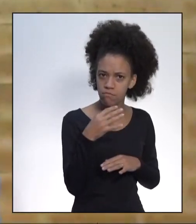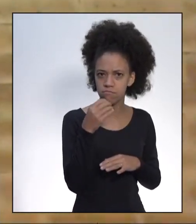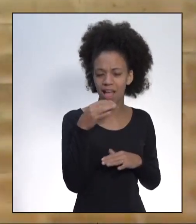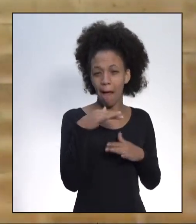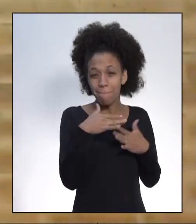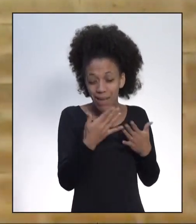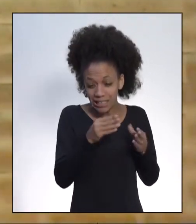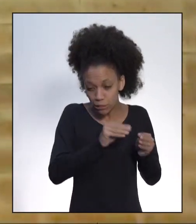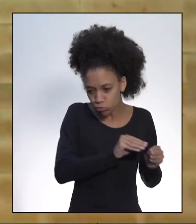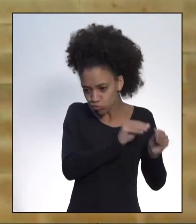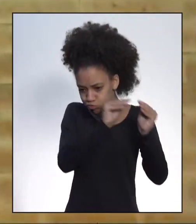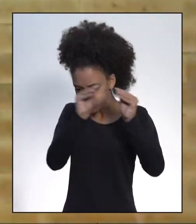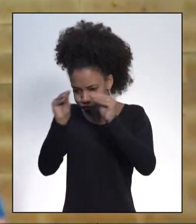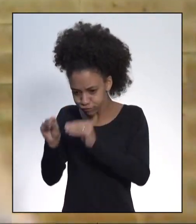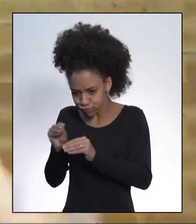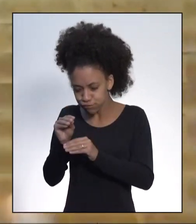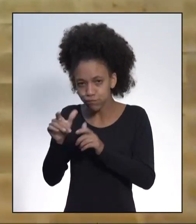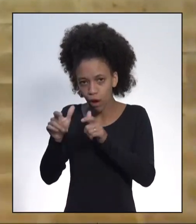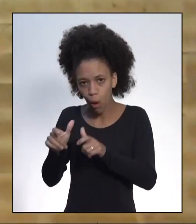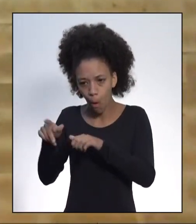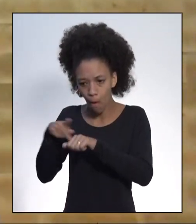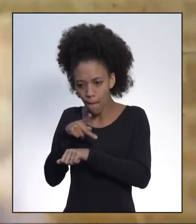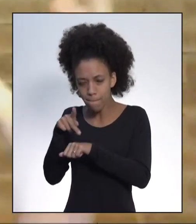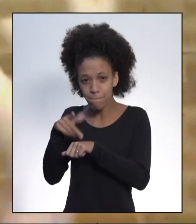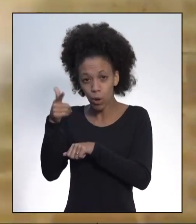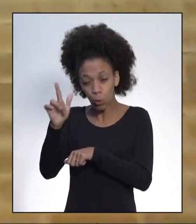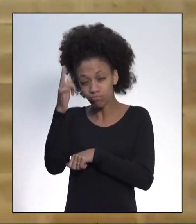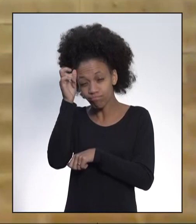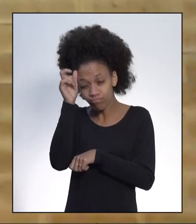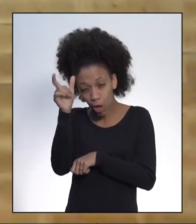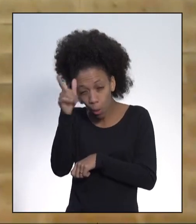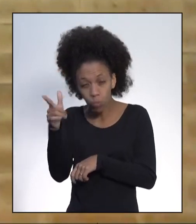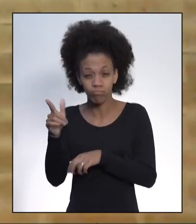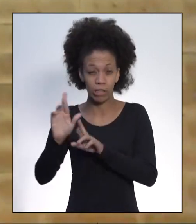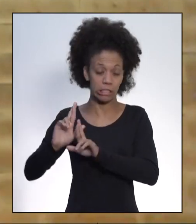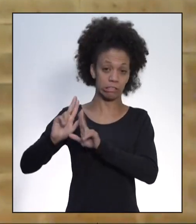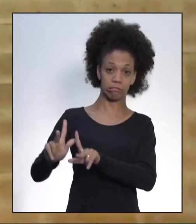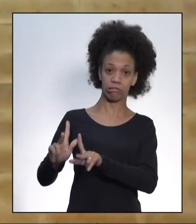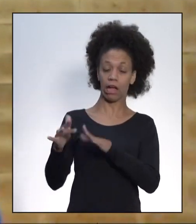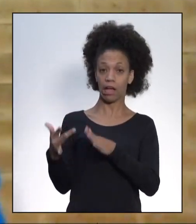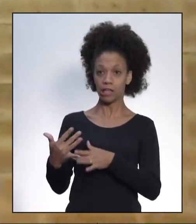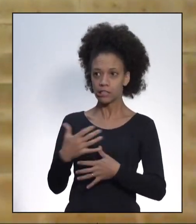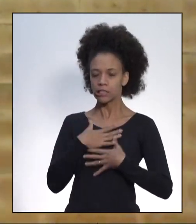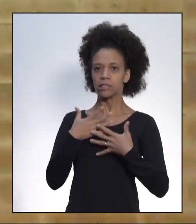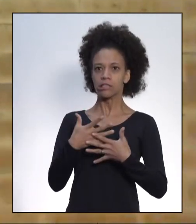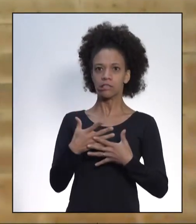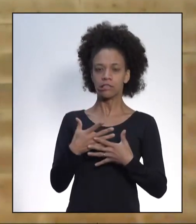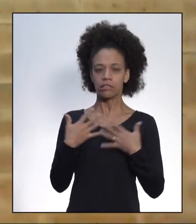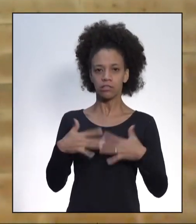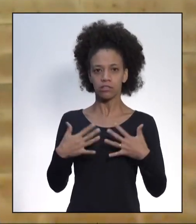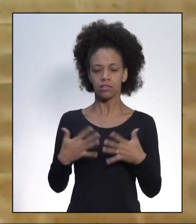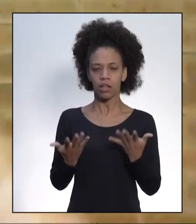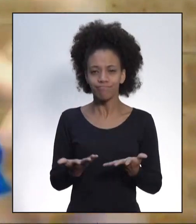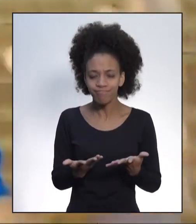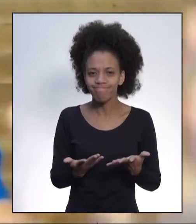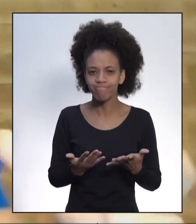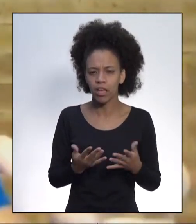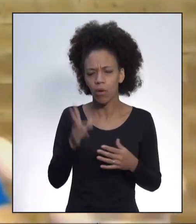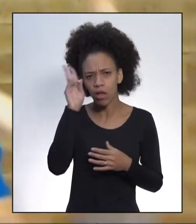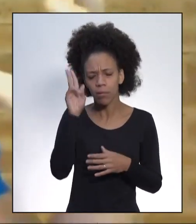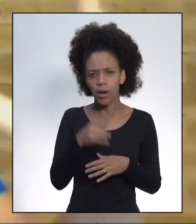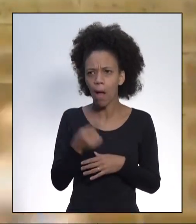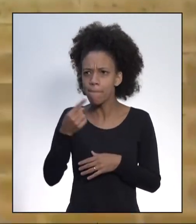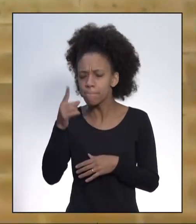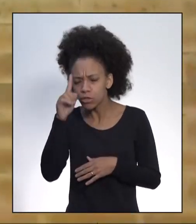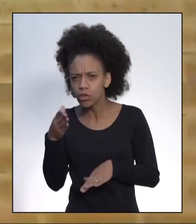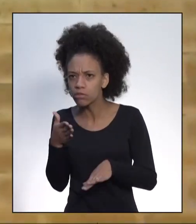outro idioma, outras pessoas, outra cultura, e sabe, é um choque muito forte. E eu lembro isso muito forte em mim quando eu fui para lá, o primeiro dia que